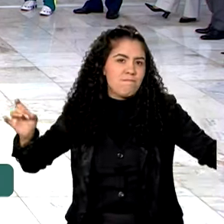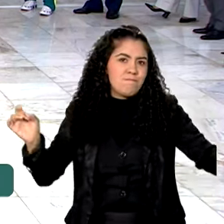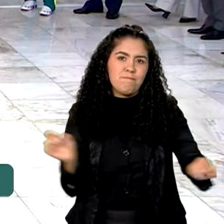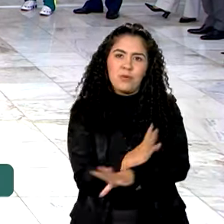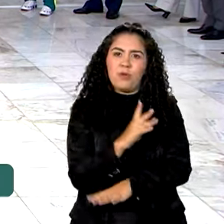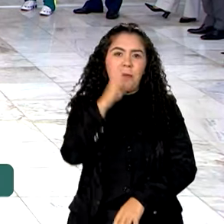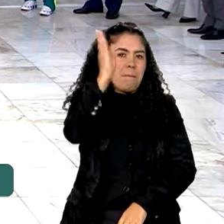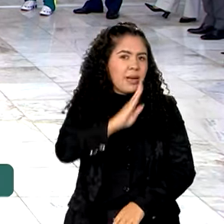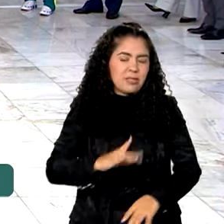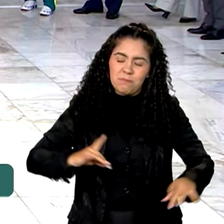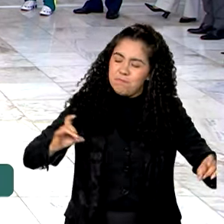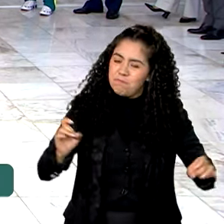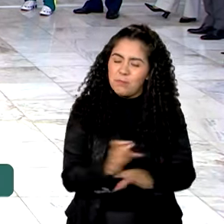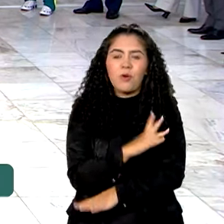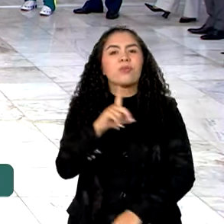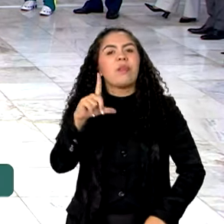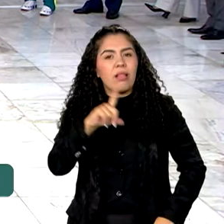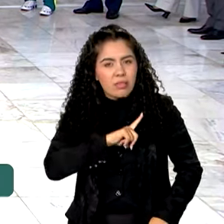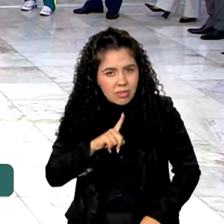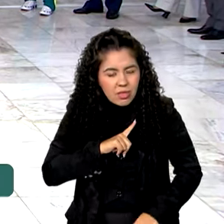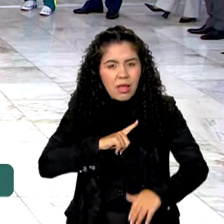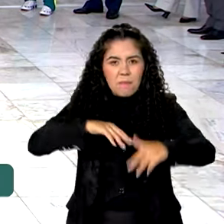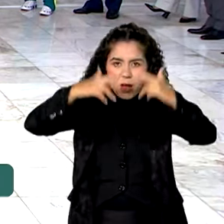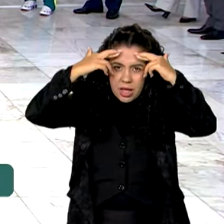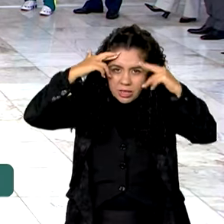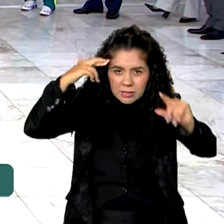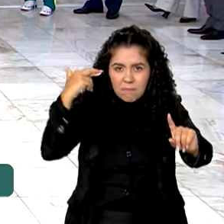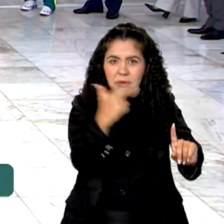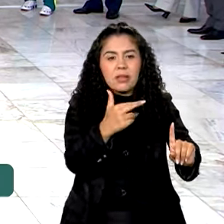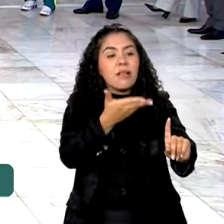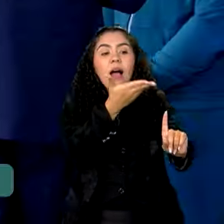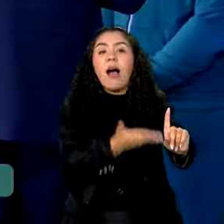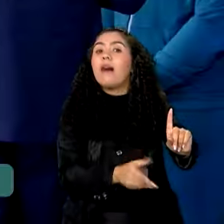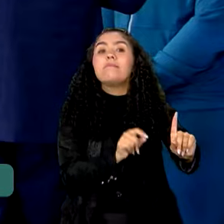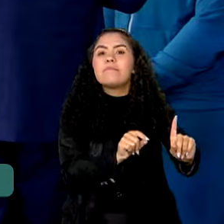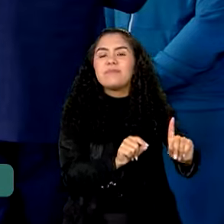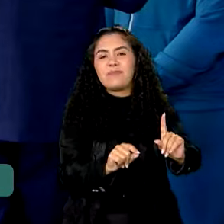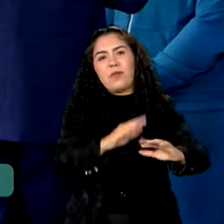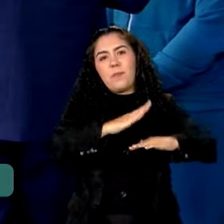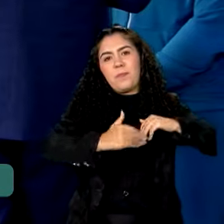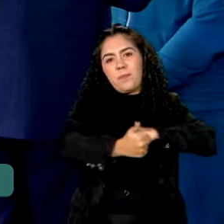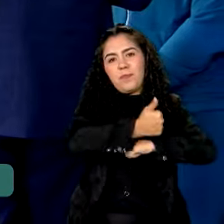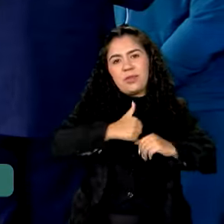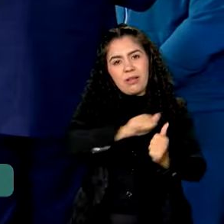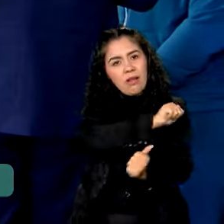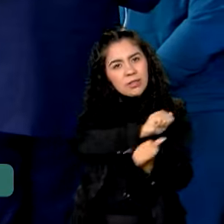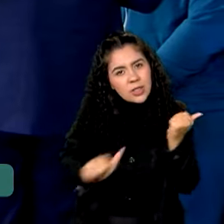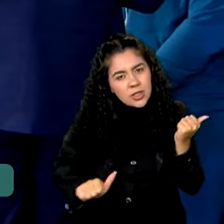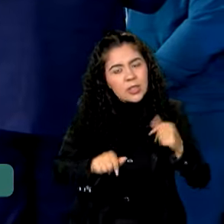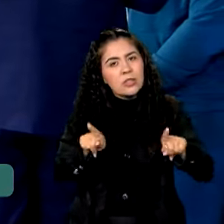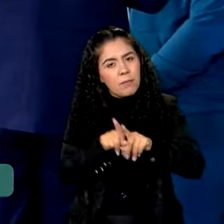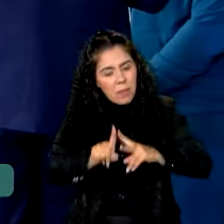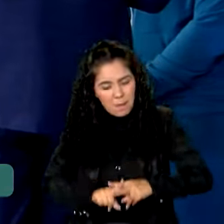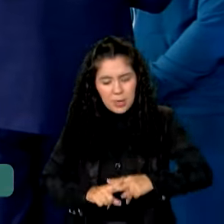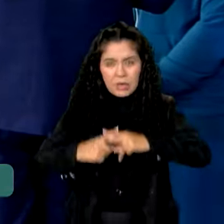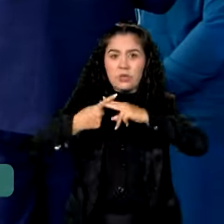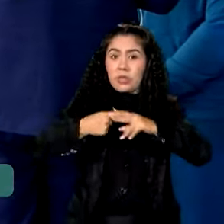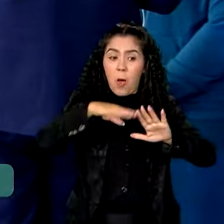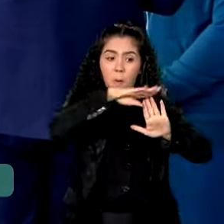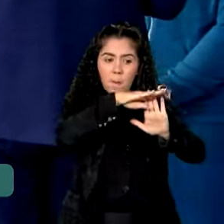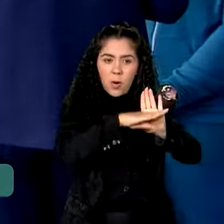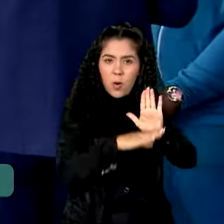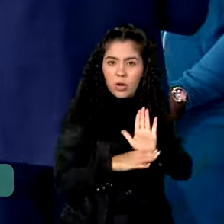preparado, preparado para respeitar os nossos atletas, preparado para reajustar o Bolsa Atleta